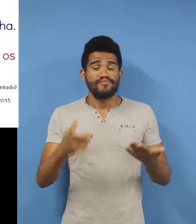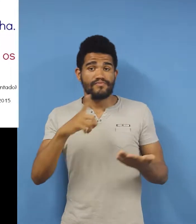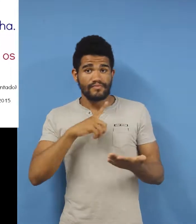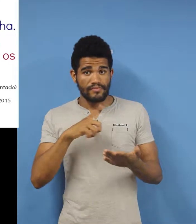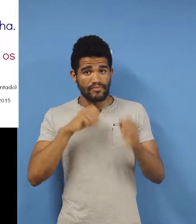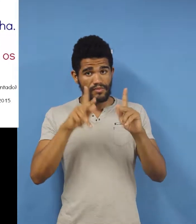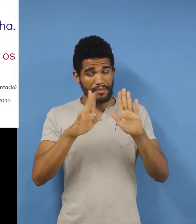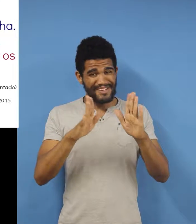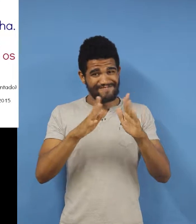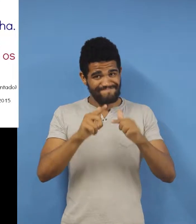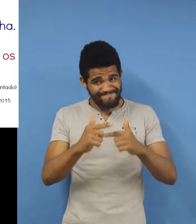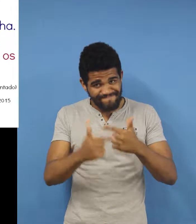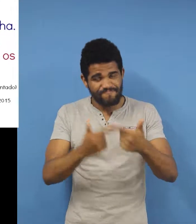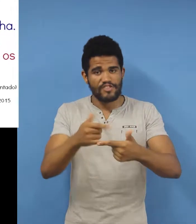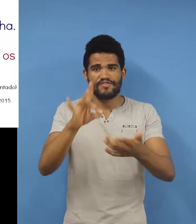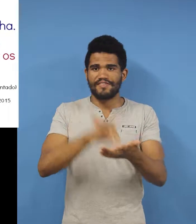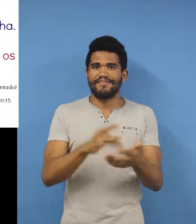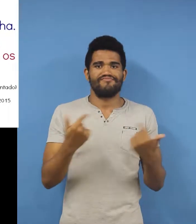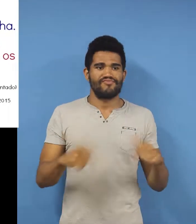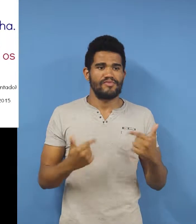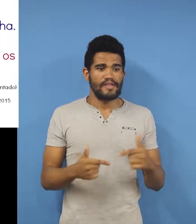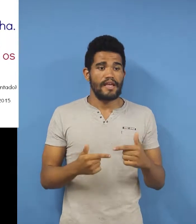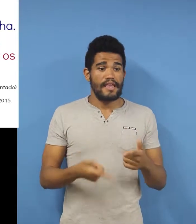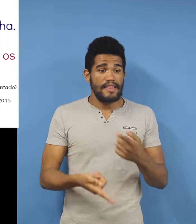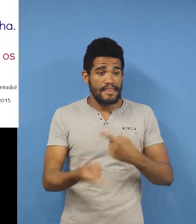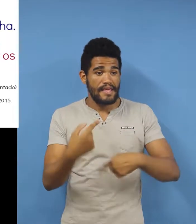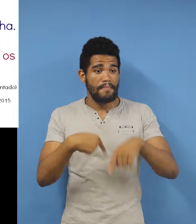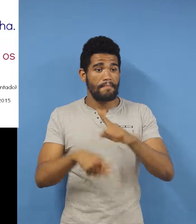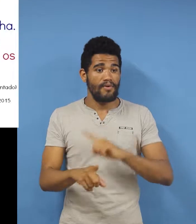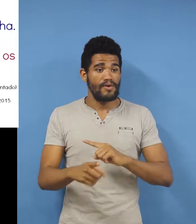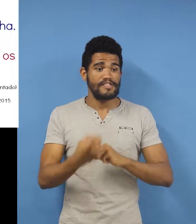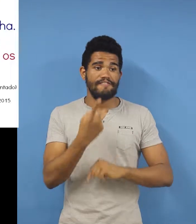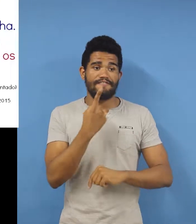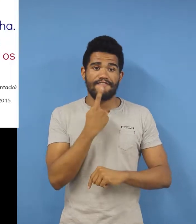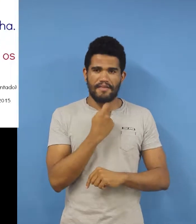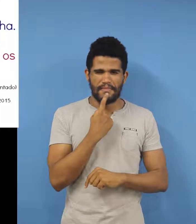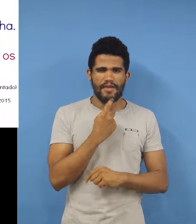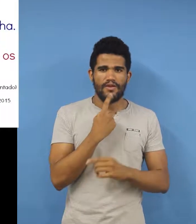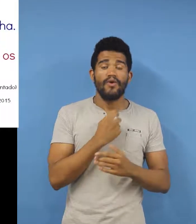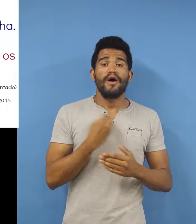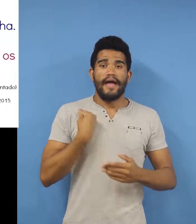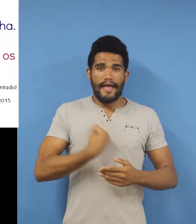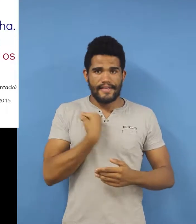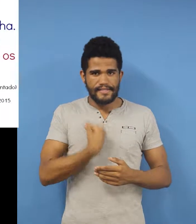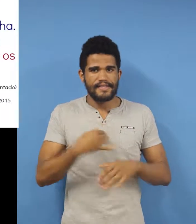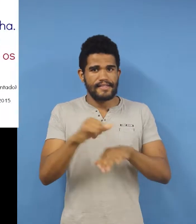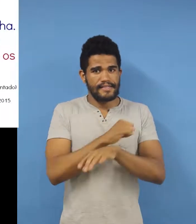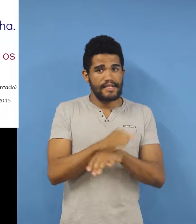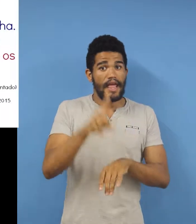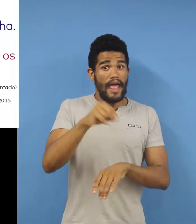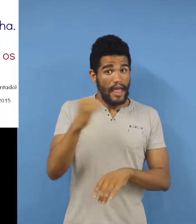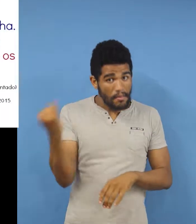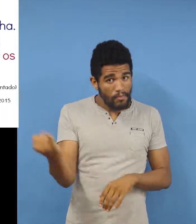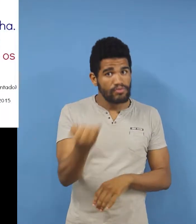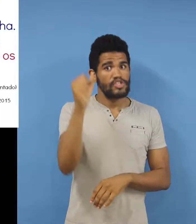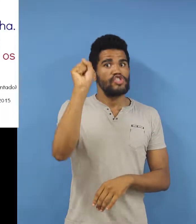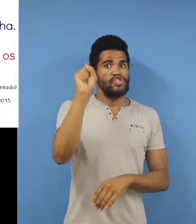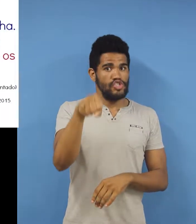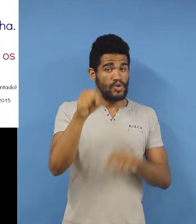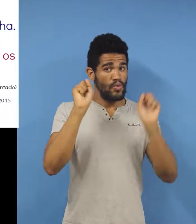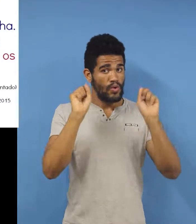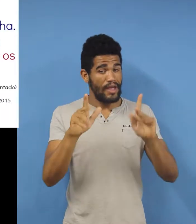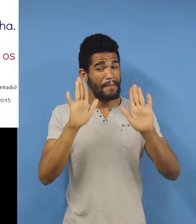que ela pensa e o que é que ela enxerga sobre isso. Existe esse mecanismo, mas ele não é atuante. Na sequência, ó,